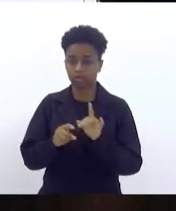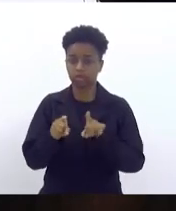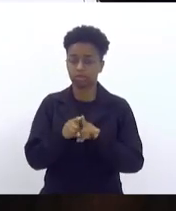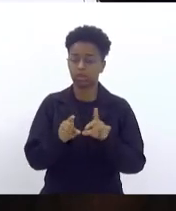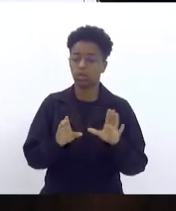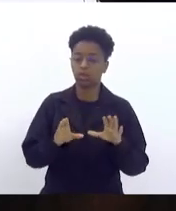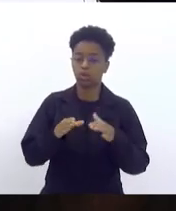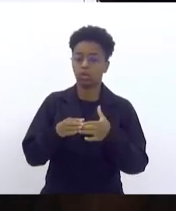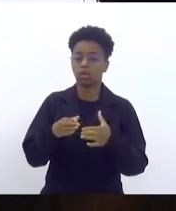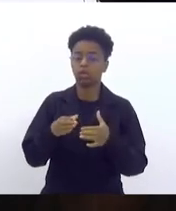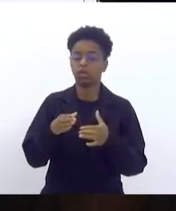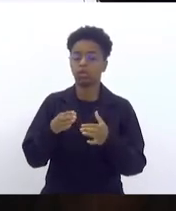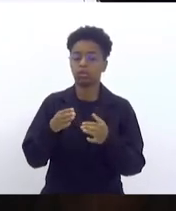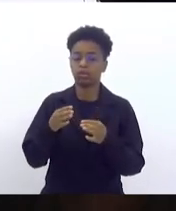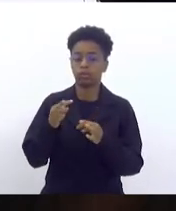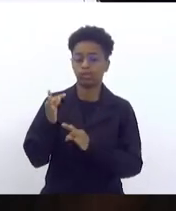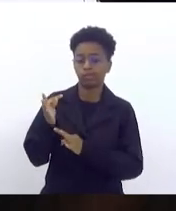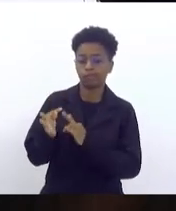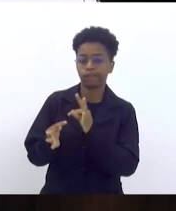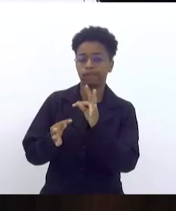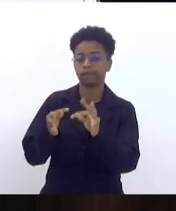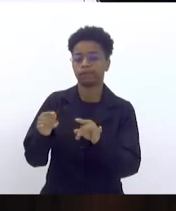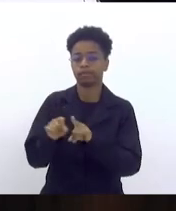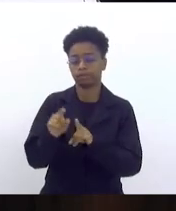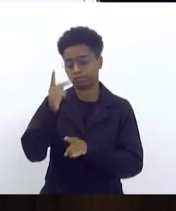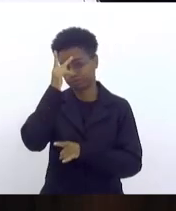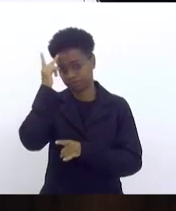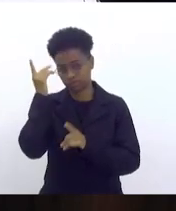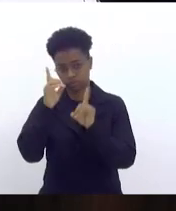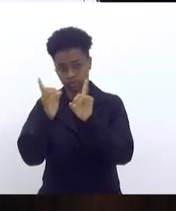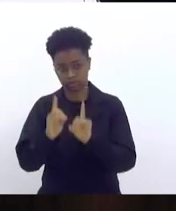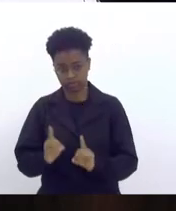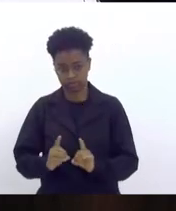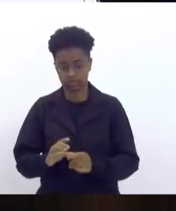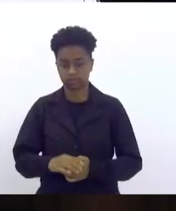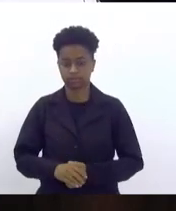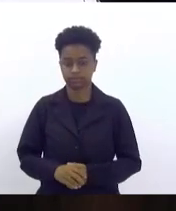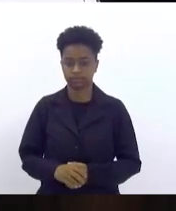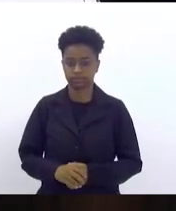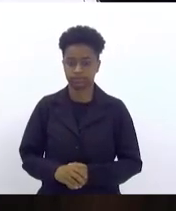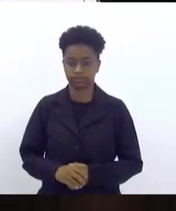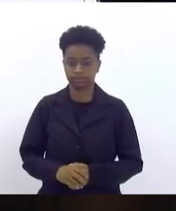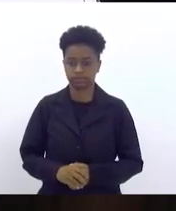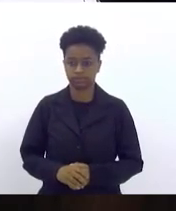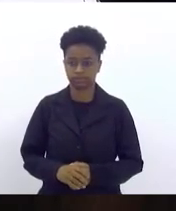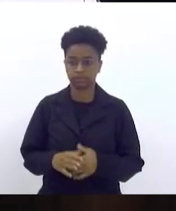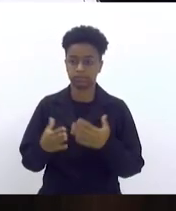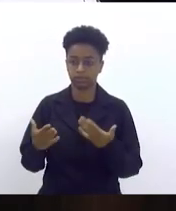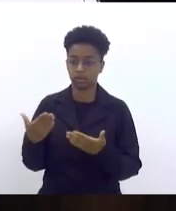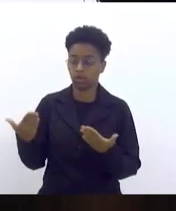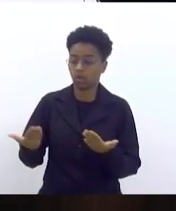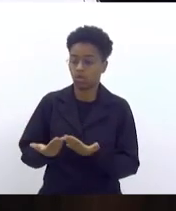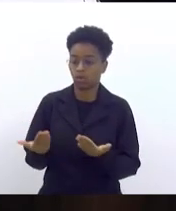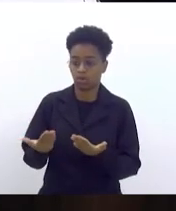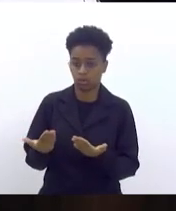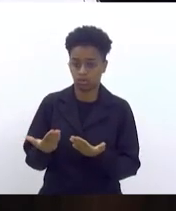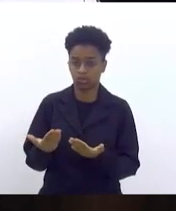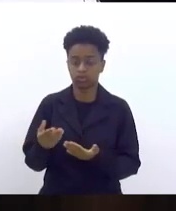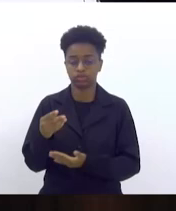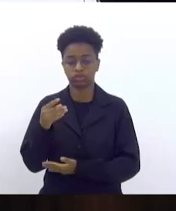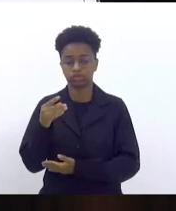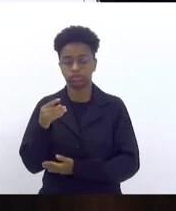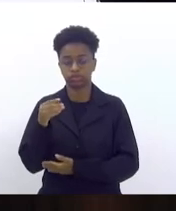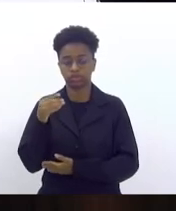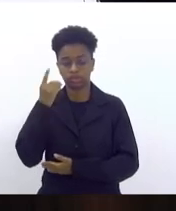são objetos do nosso trabalho e também as pessoas com deficiência Então nesse eixo de hoje a convite do deputado